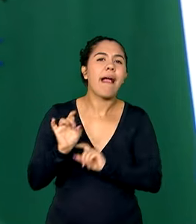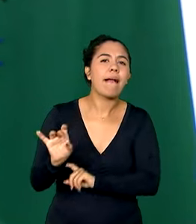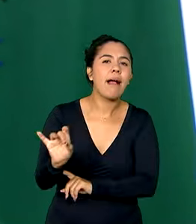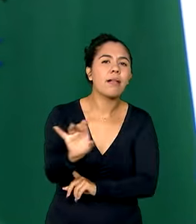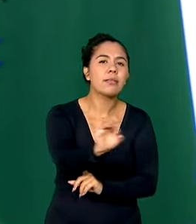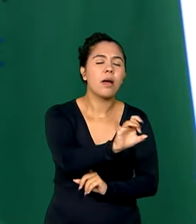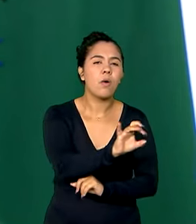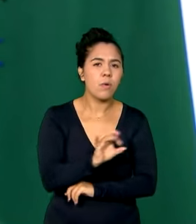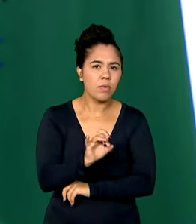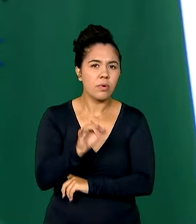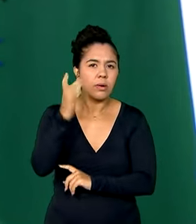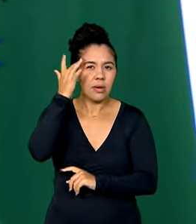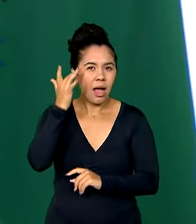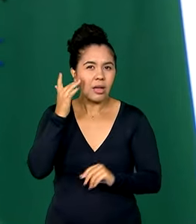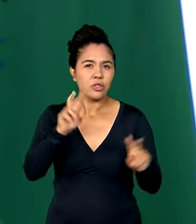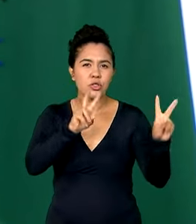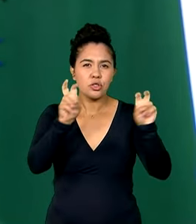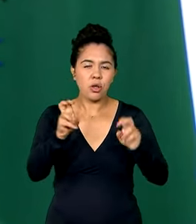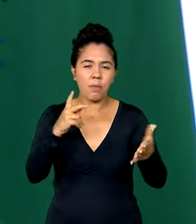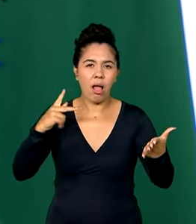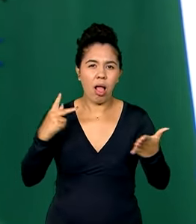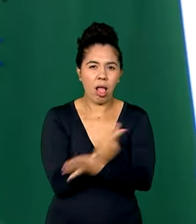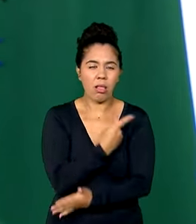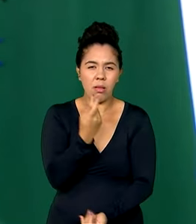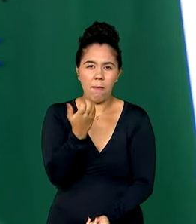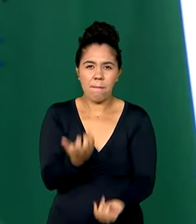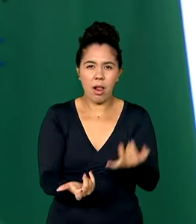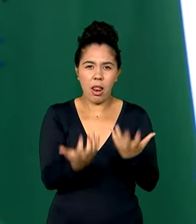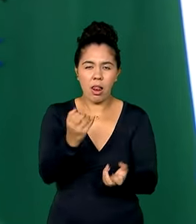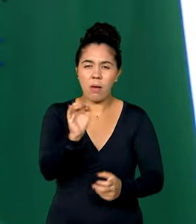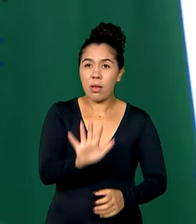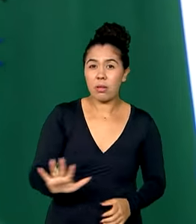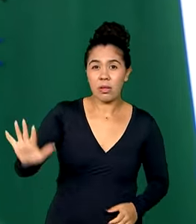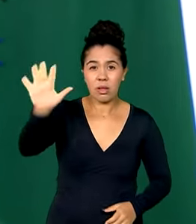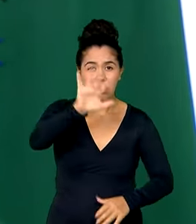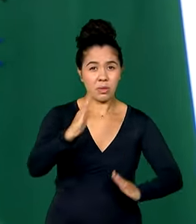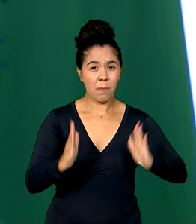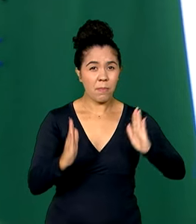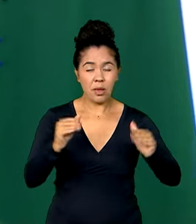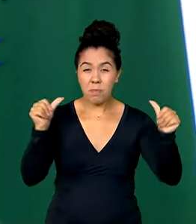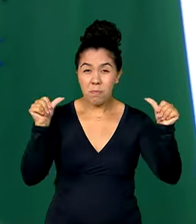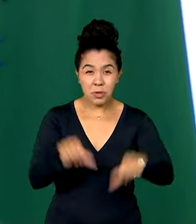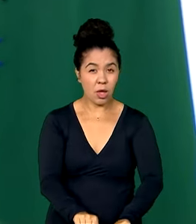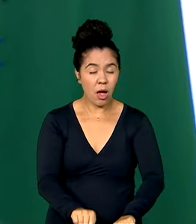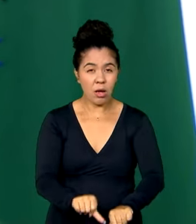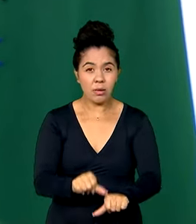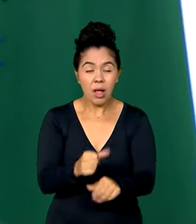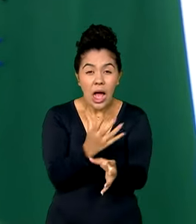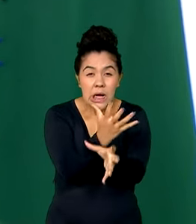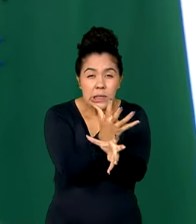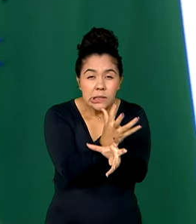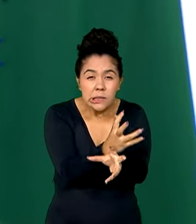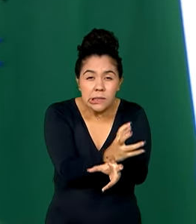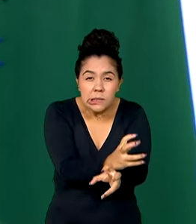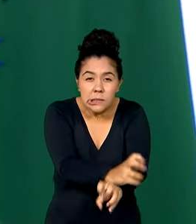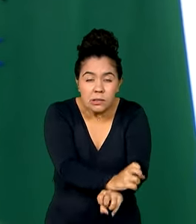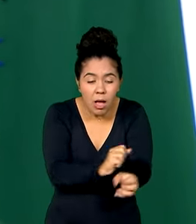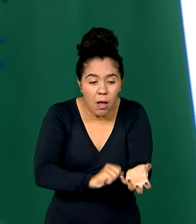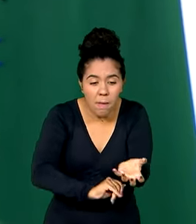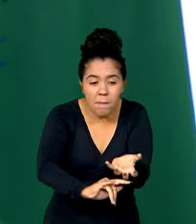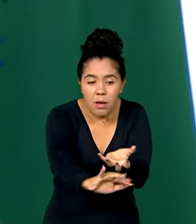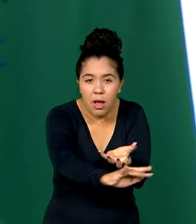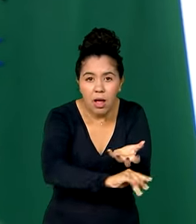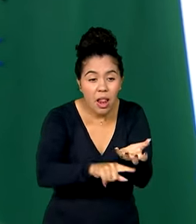está pior do que em qualquer outro momento. Só para vocês terem ideia, a seca no Pantanal é a maior